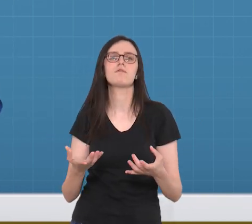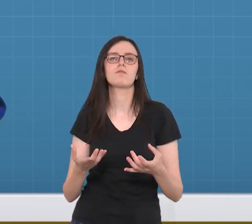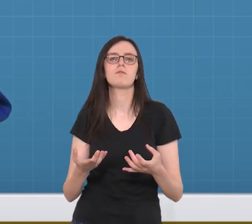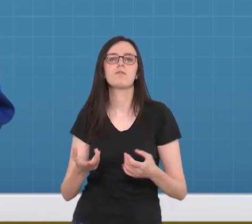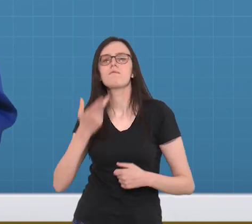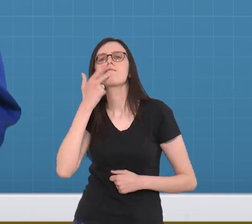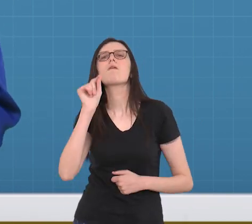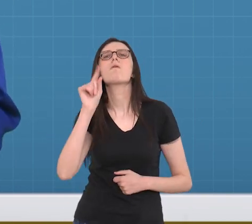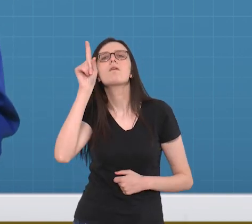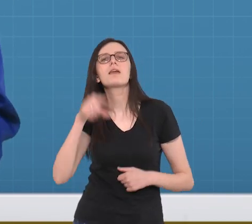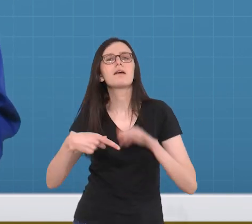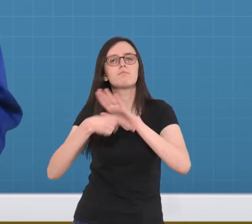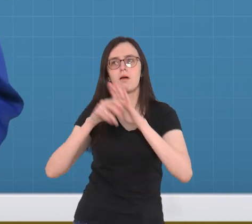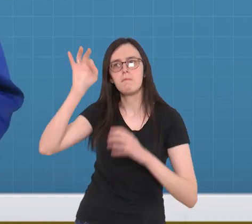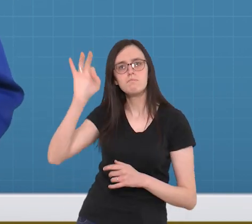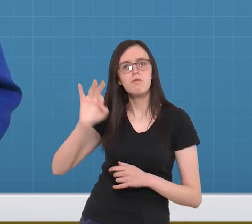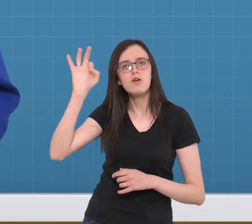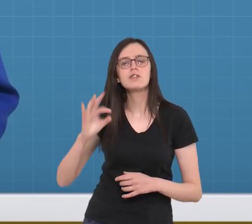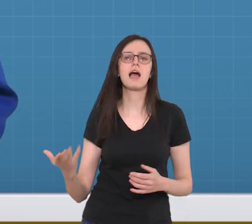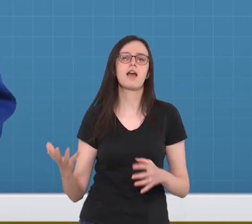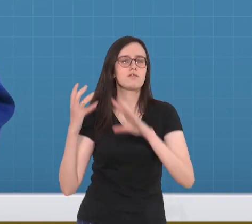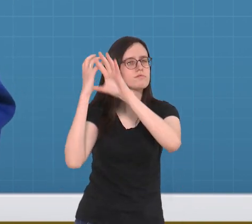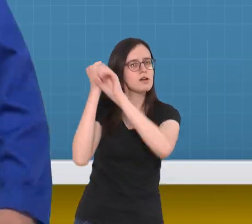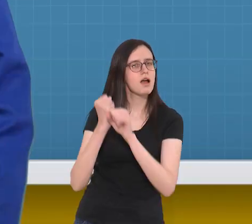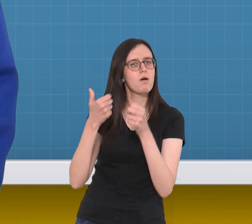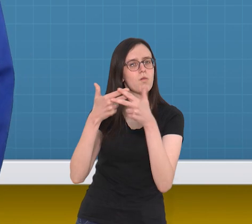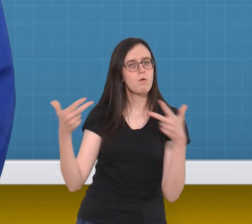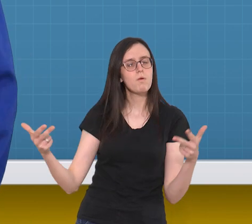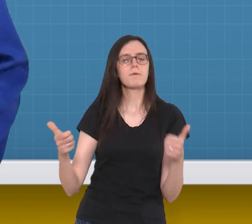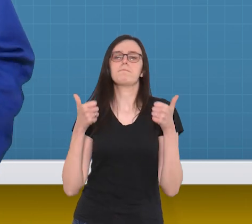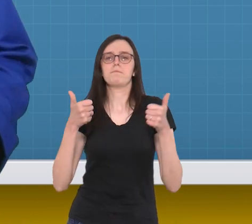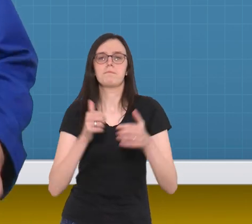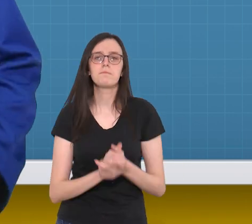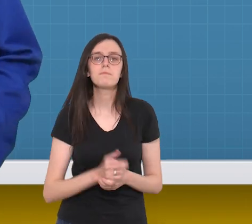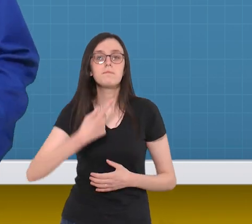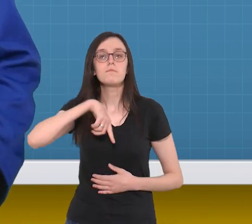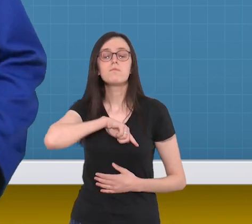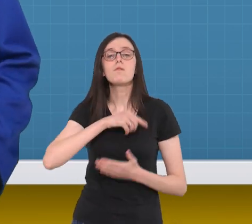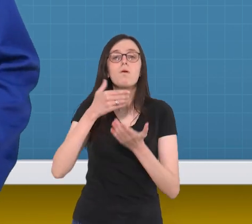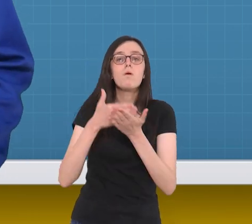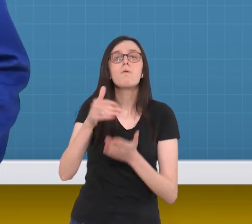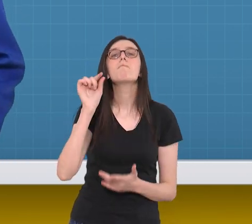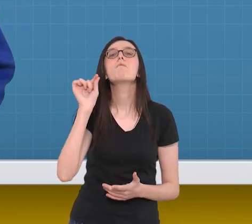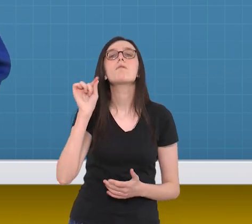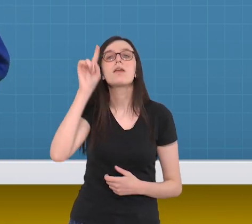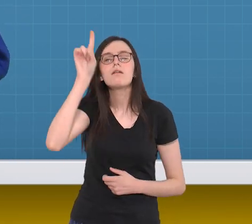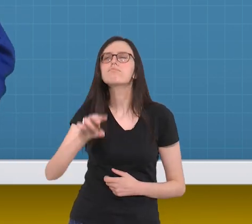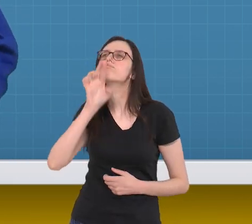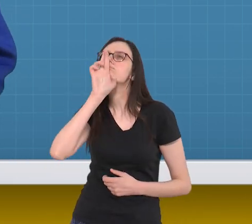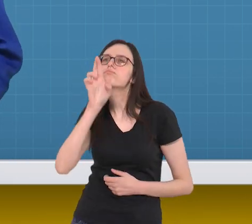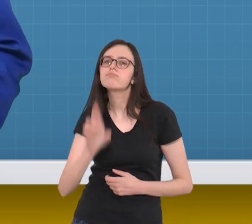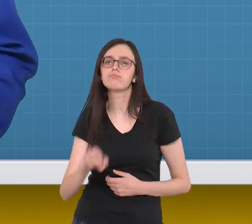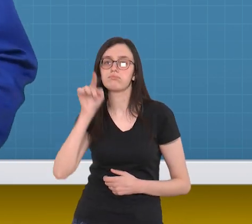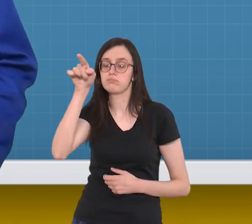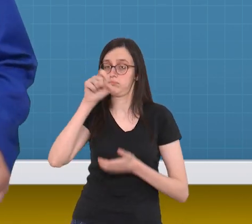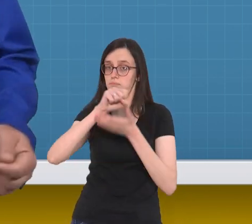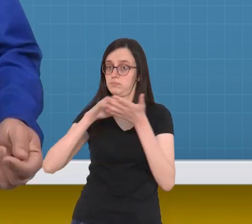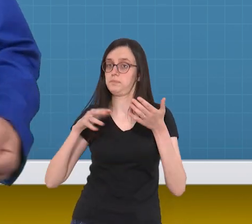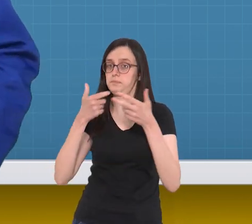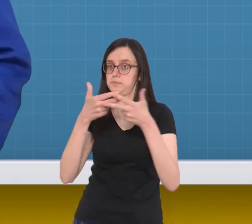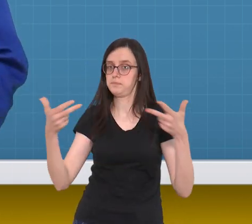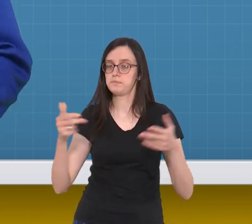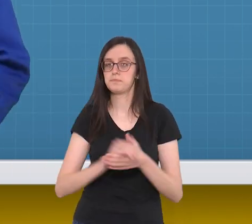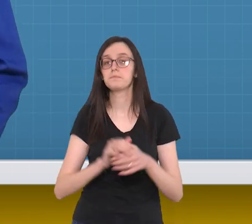um negócio chamado porcentagem, alguns cálculos. Muito bem, vamos começar então agora a resolver esses tais